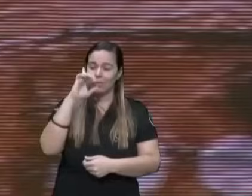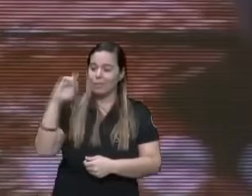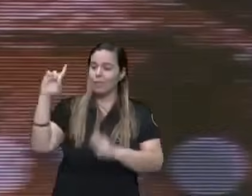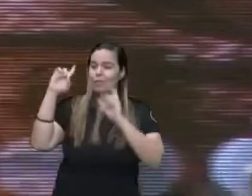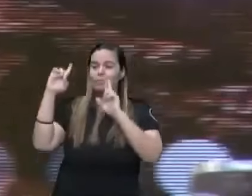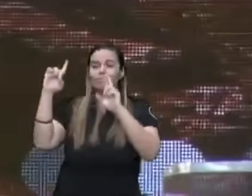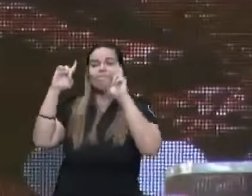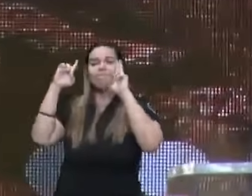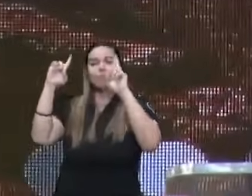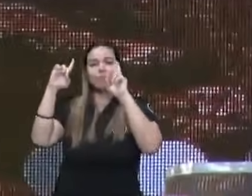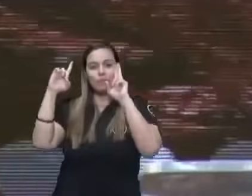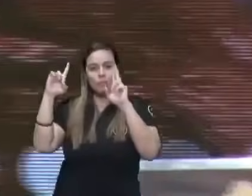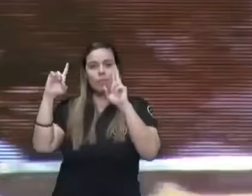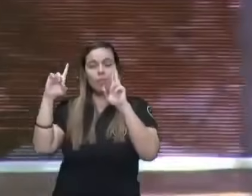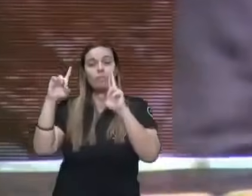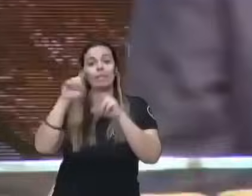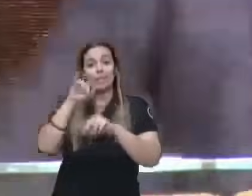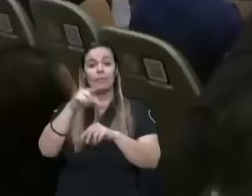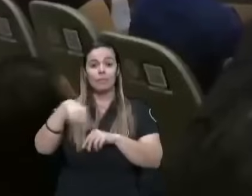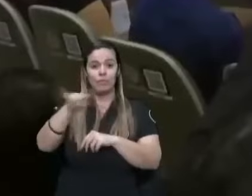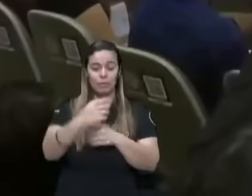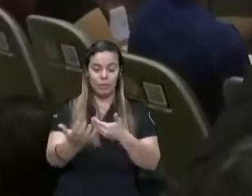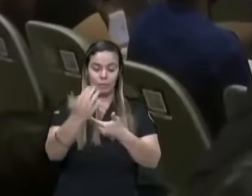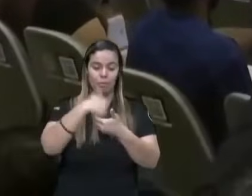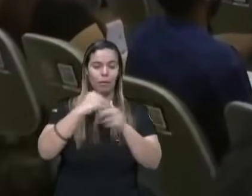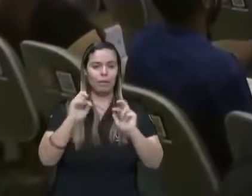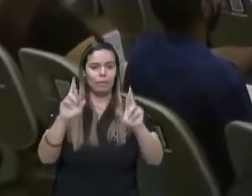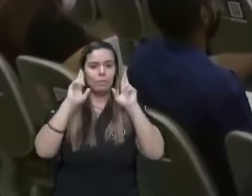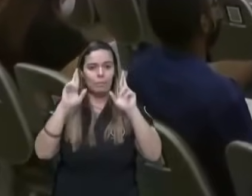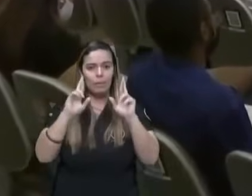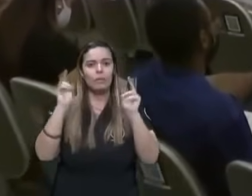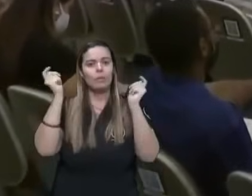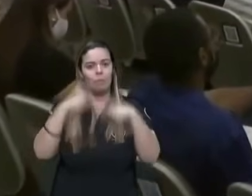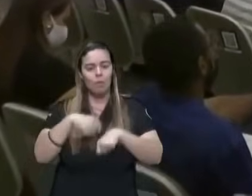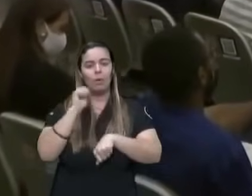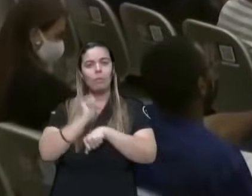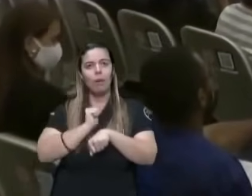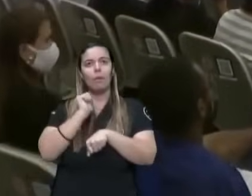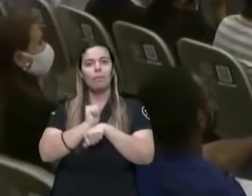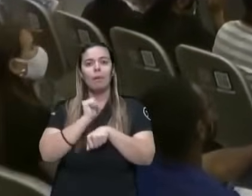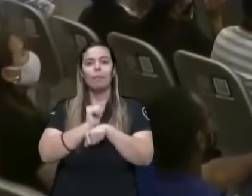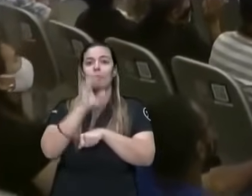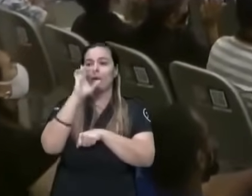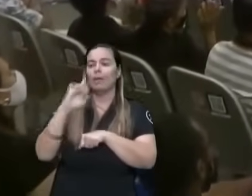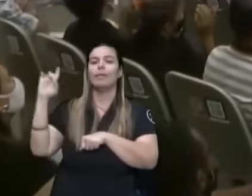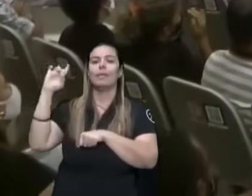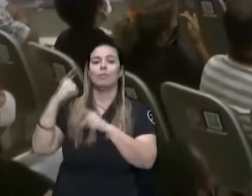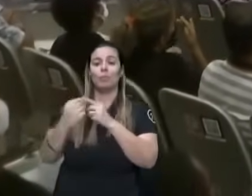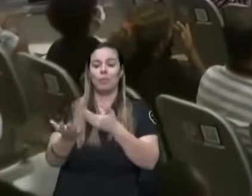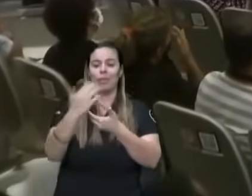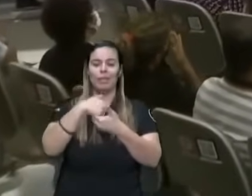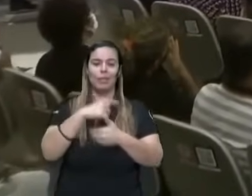Senhor. Só quem tem esperança pode esperar em Deus.